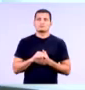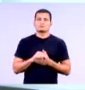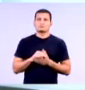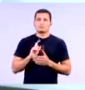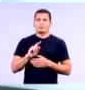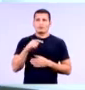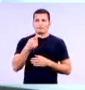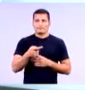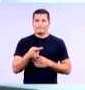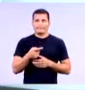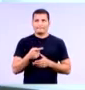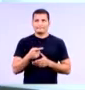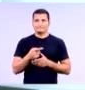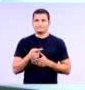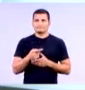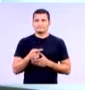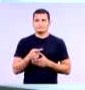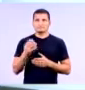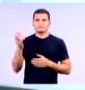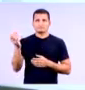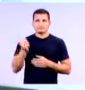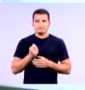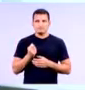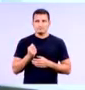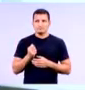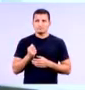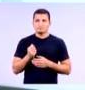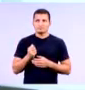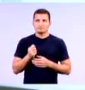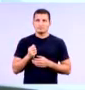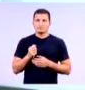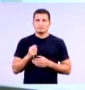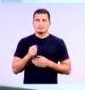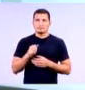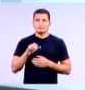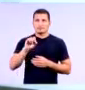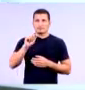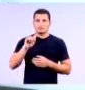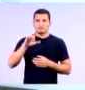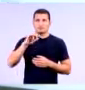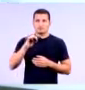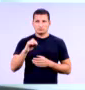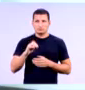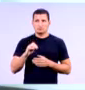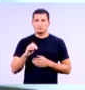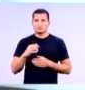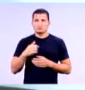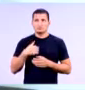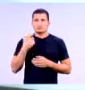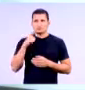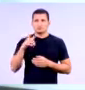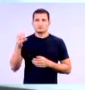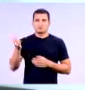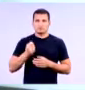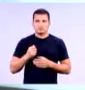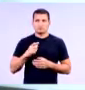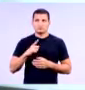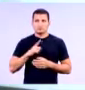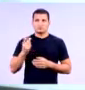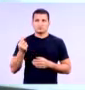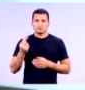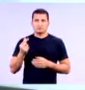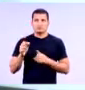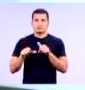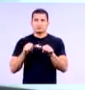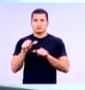Logo depois que eu saquei, depois que meu saldo foi atualizado, eu realmente consegui sacar, eu tinha saldo, tudo certo. Eu mudei